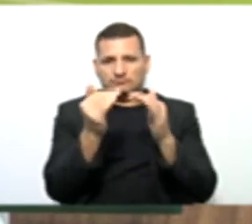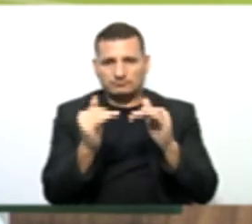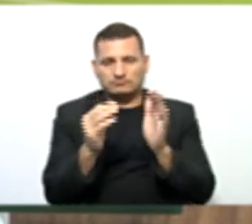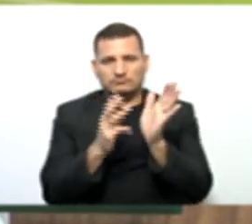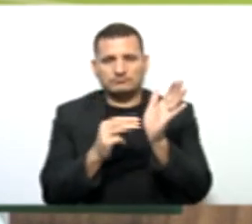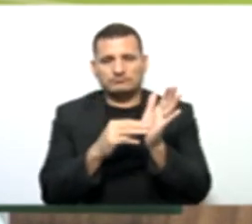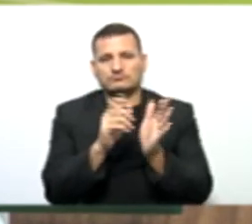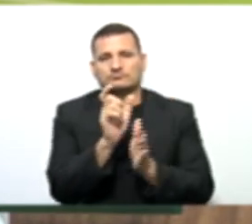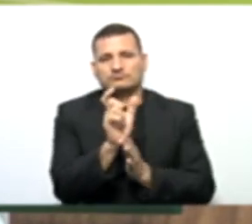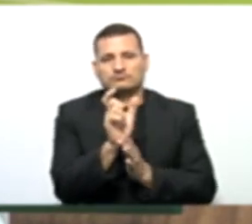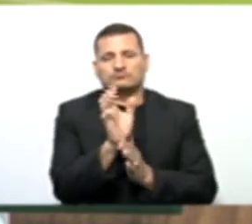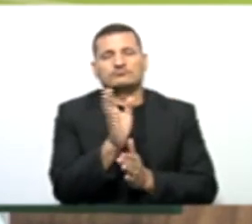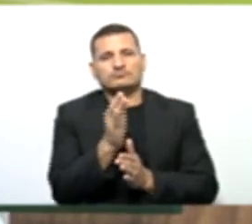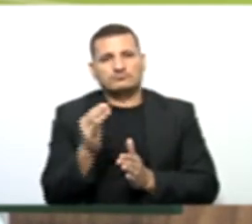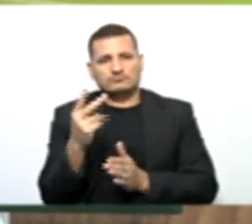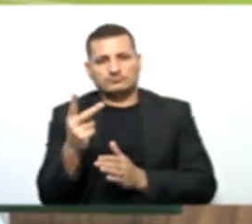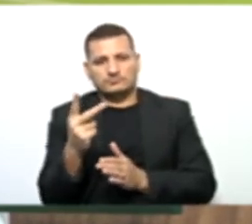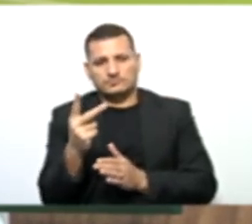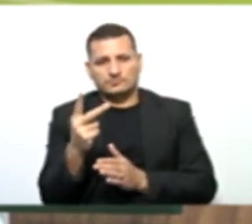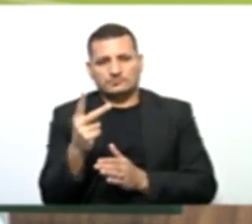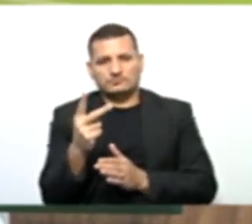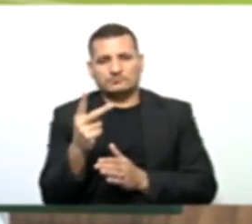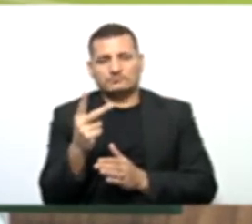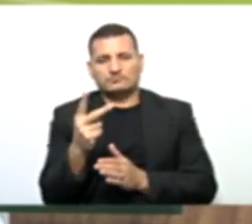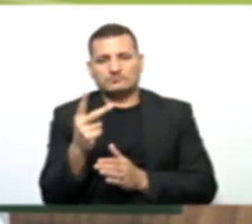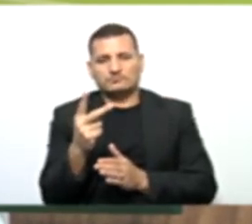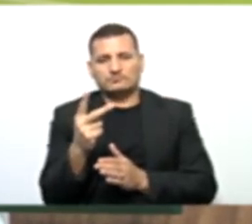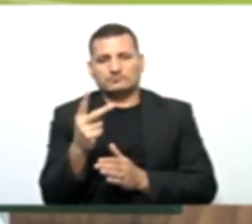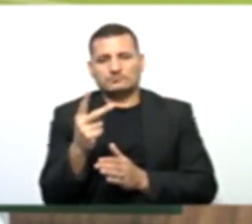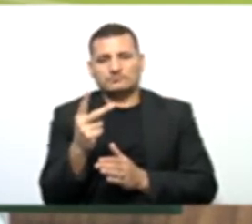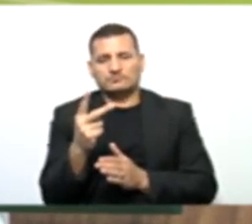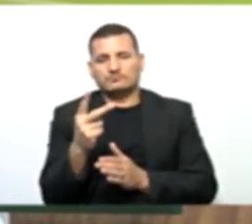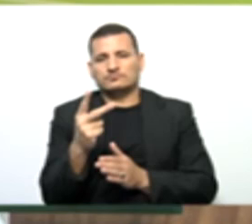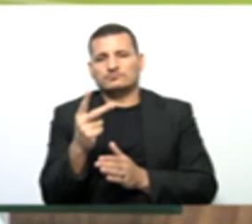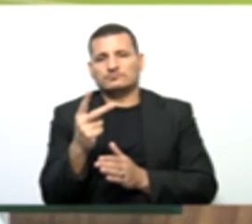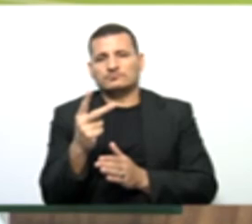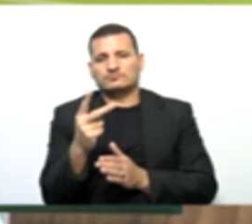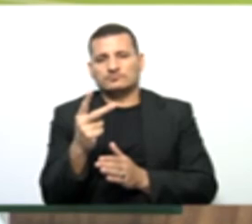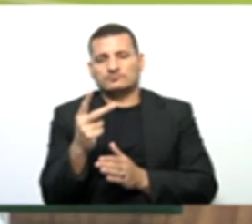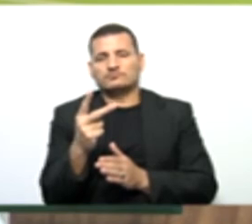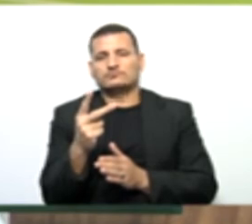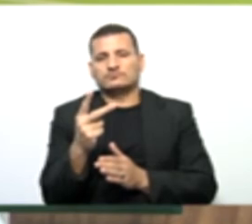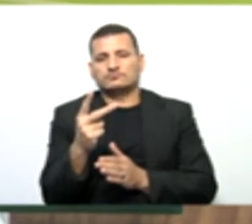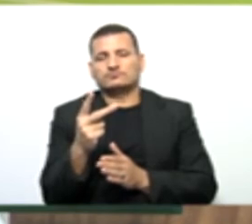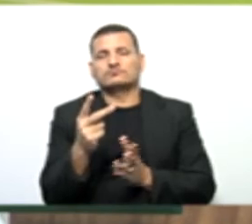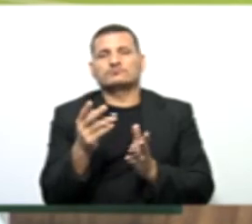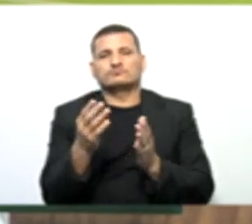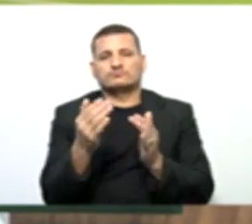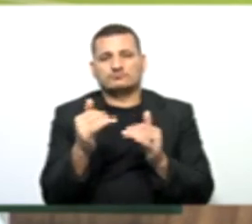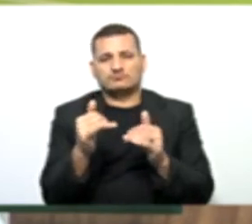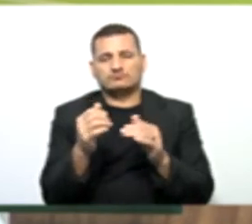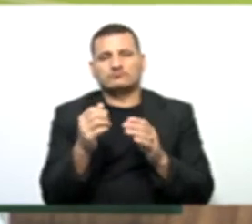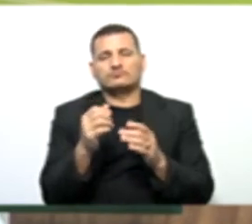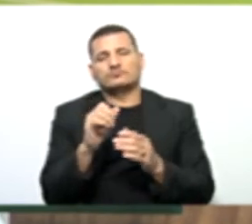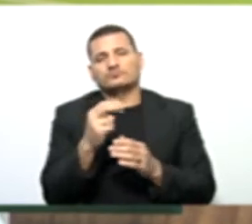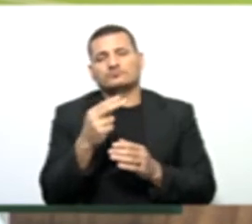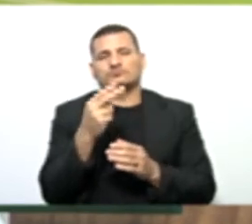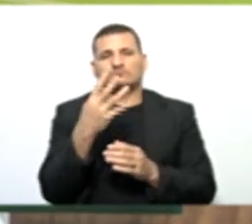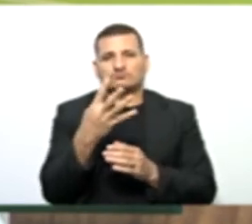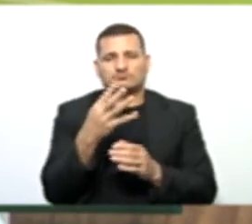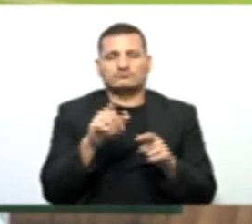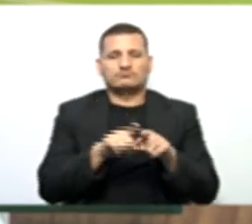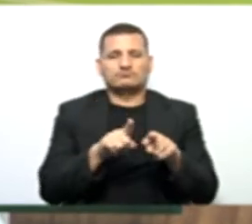métodos. Depois, dentro dos métodos, dois espaços e os atributos. Ou quatro espaços